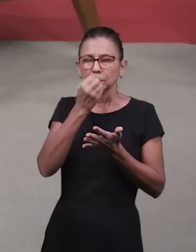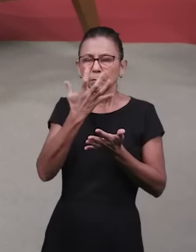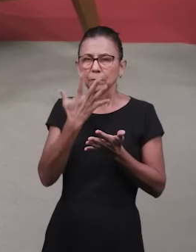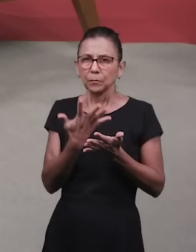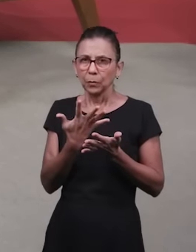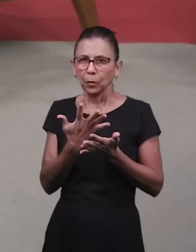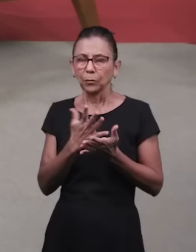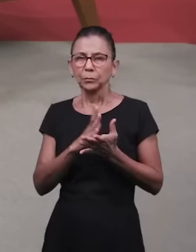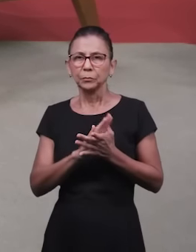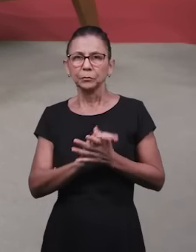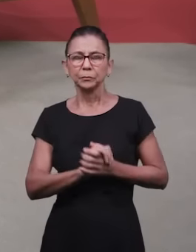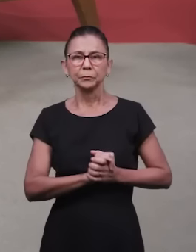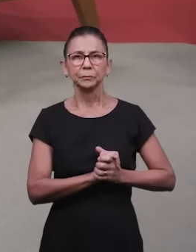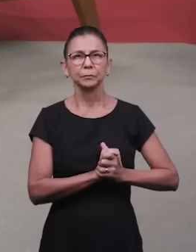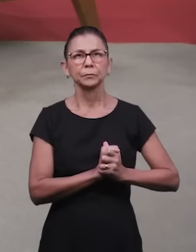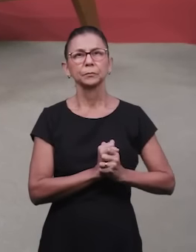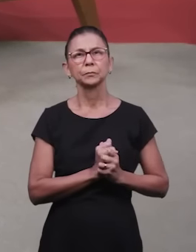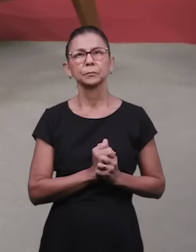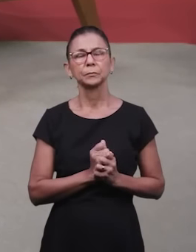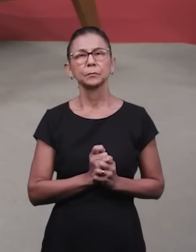como?